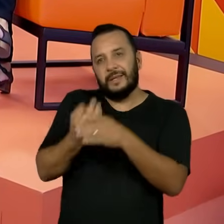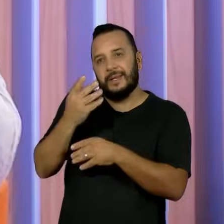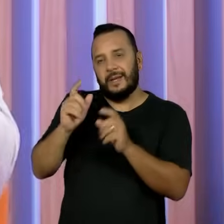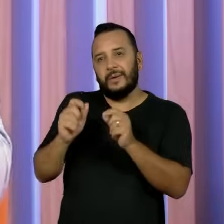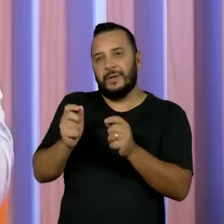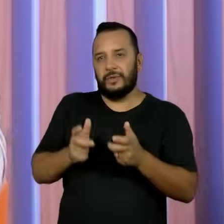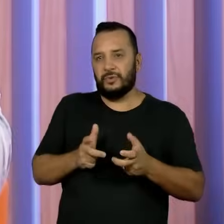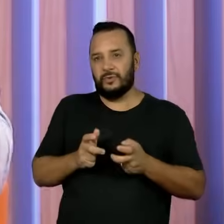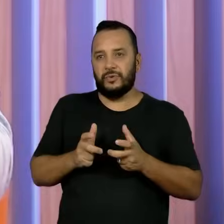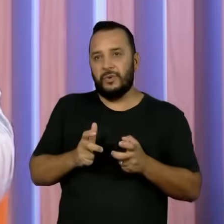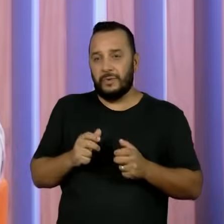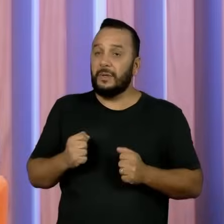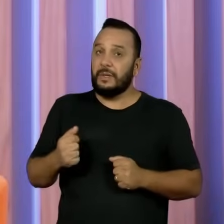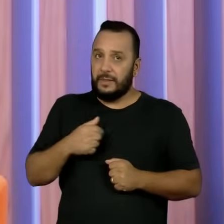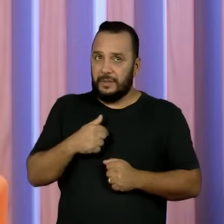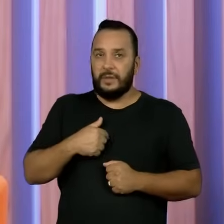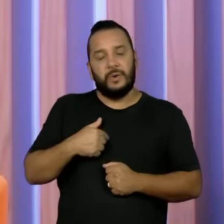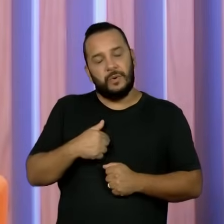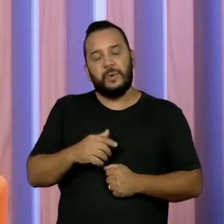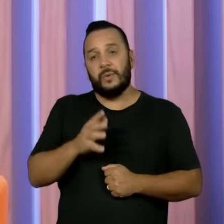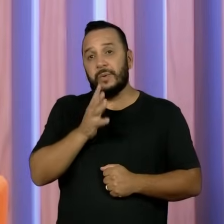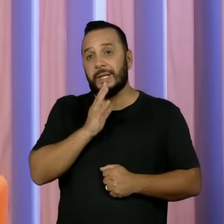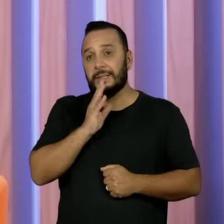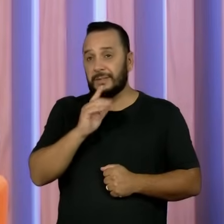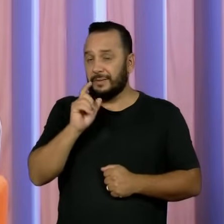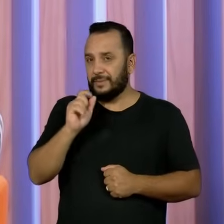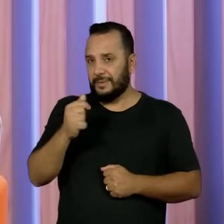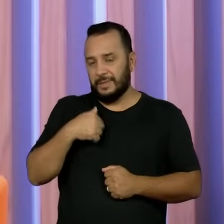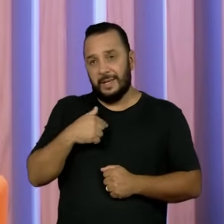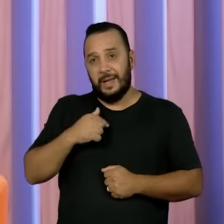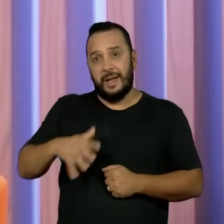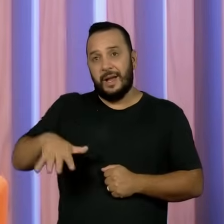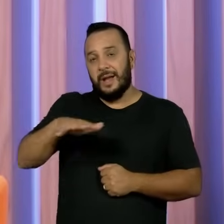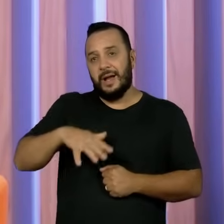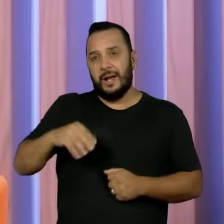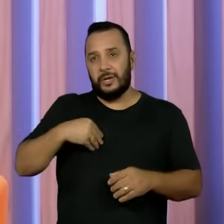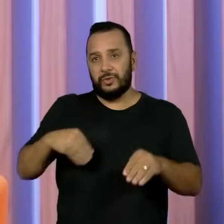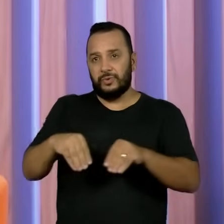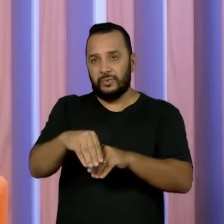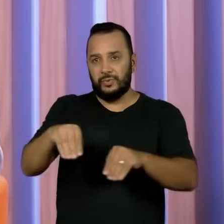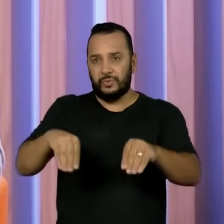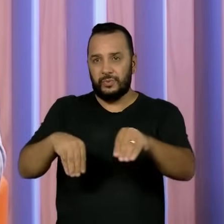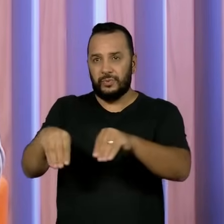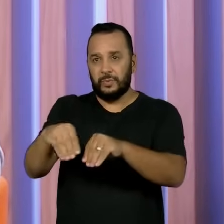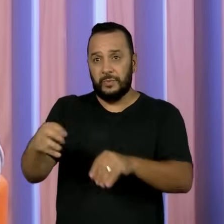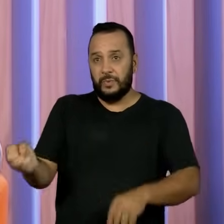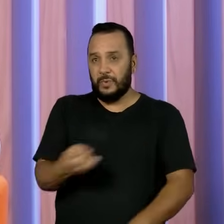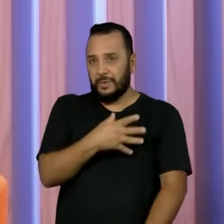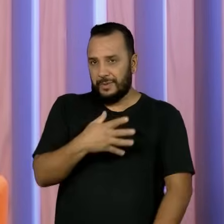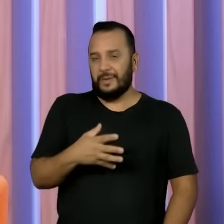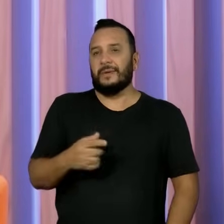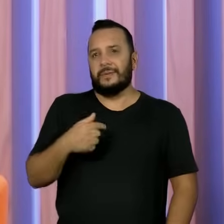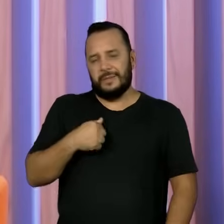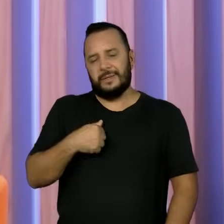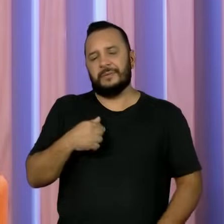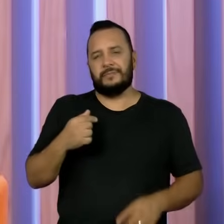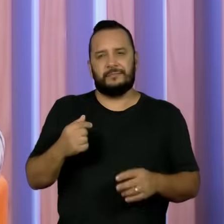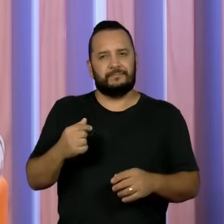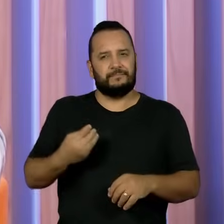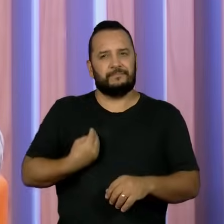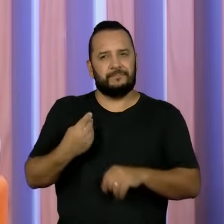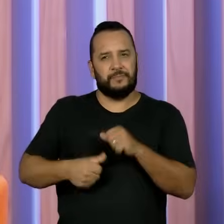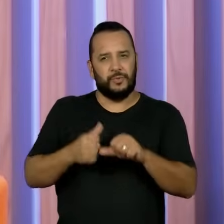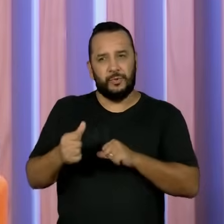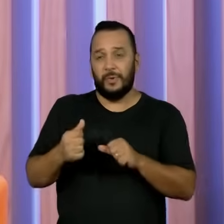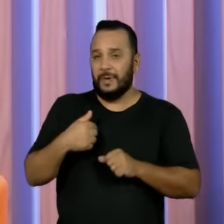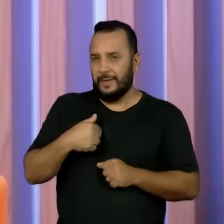Quando eu conheci o universo de jogos de tabuleiros modernos, a minha vida mudou e aí eu percebi que eu estava distante de um